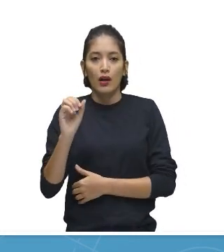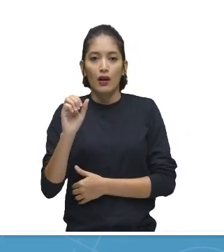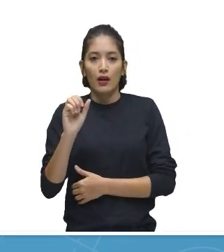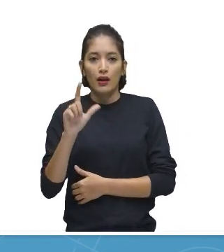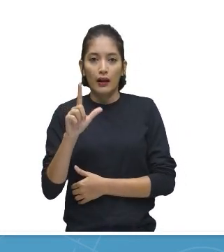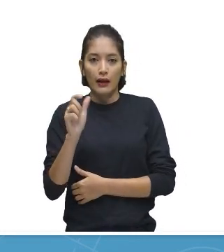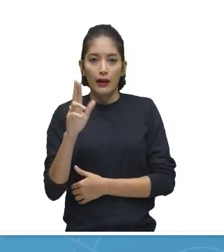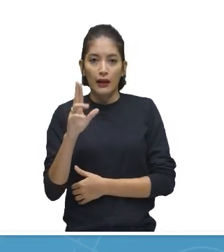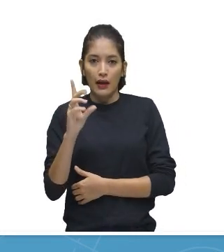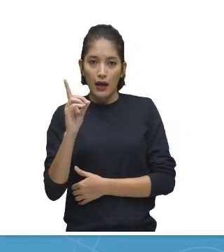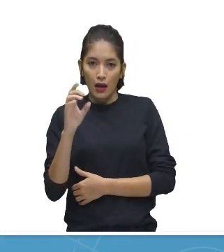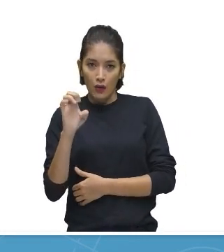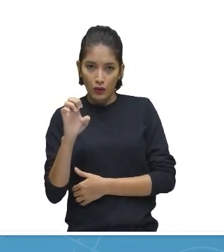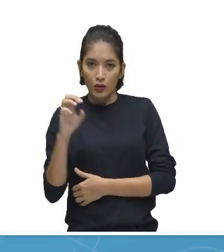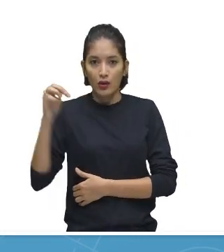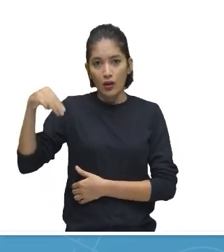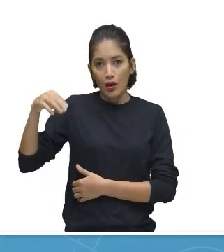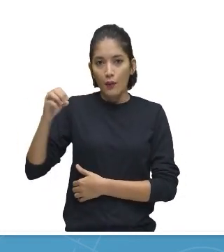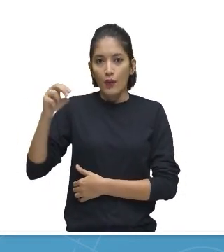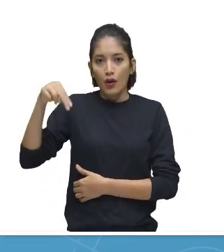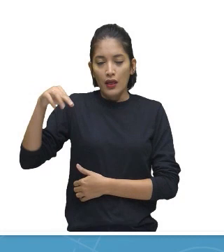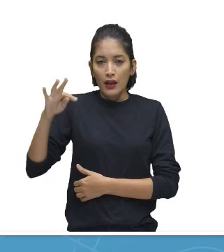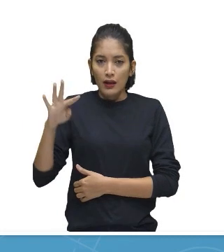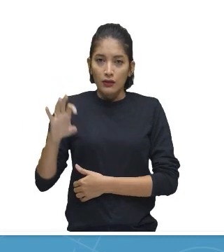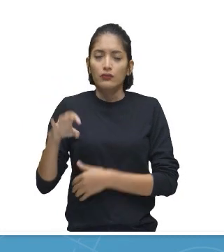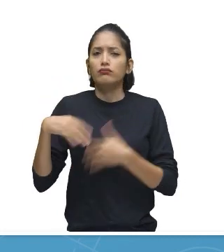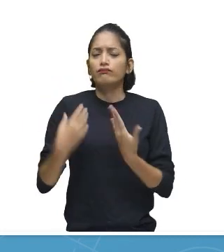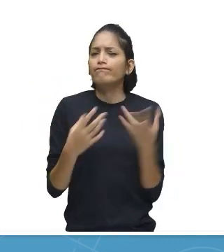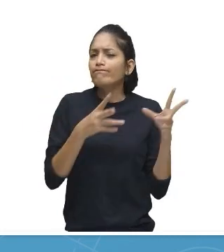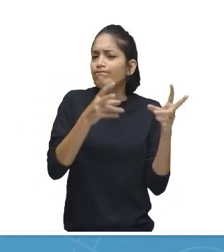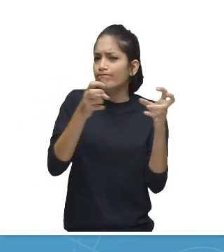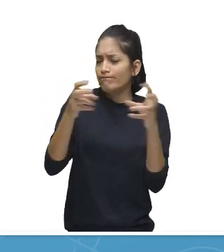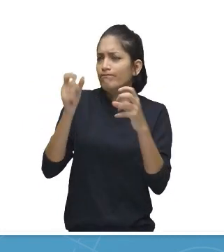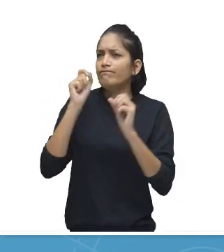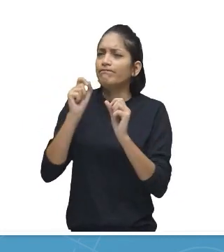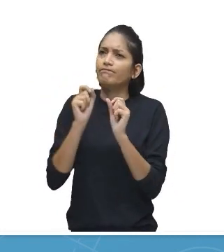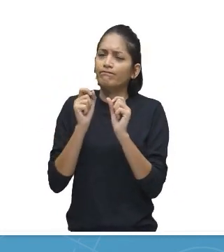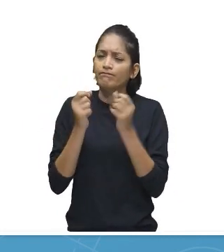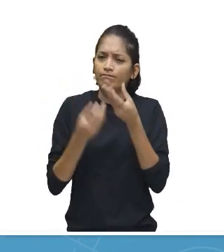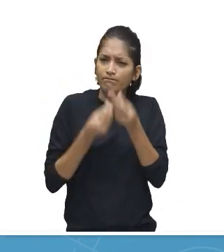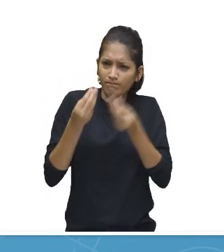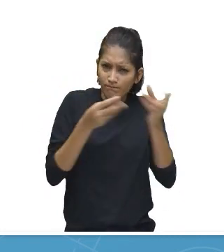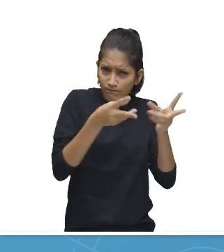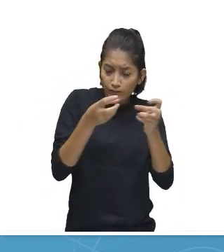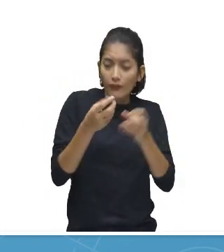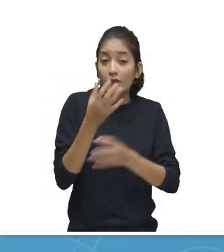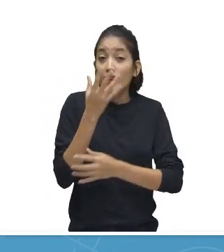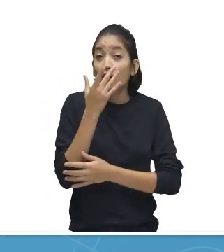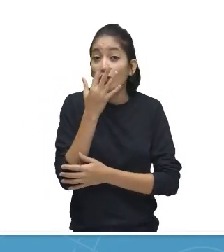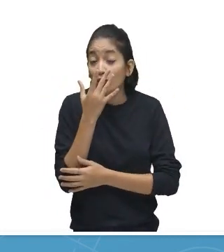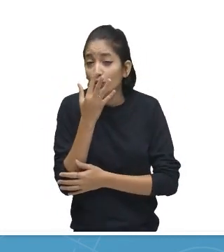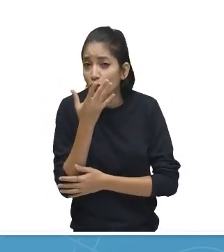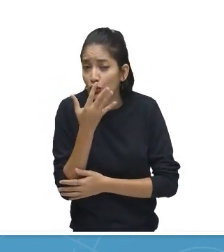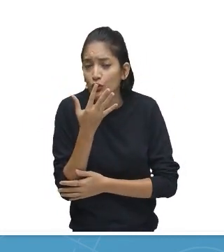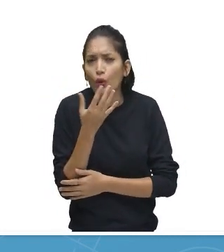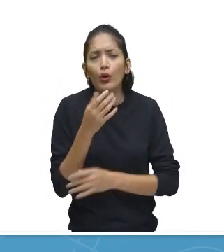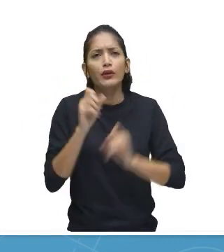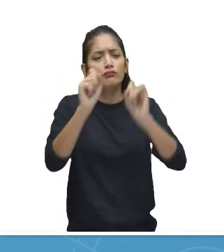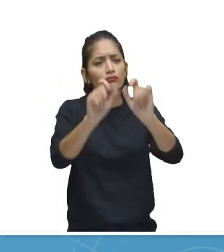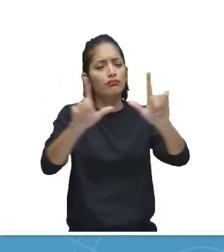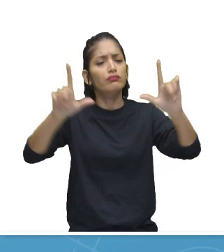era a intenção do artista impressionista? Ele queria perceber como as cores, como aquele cenário